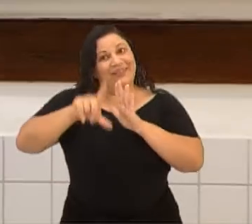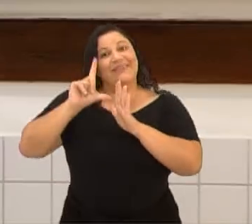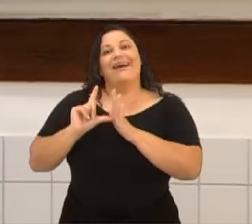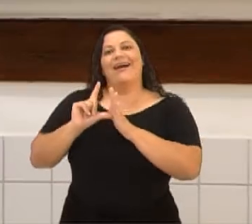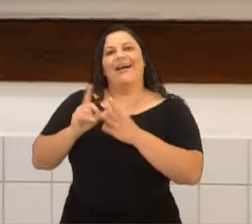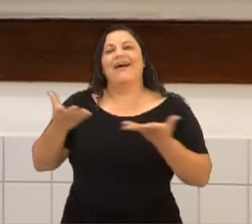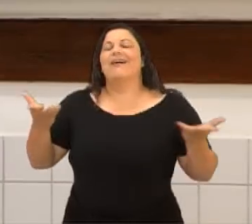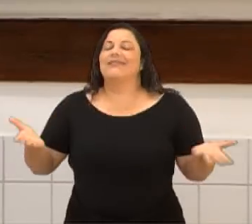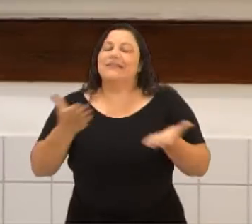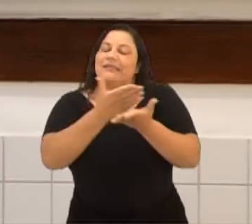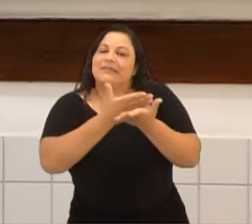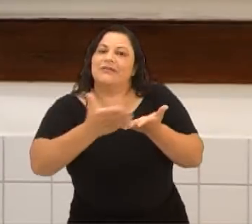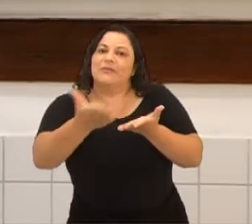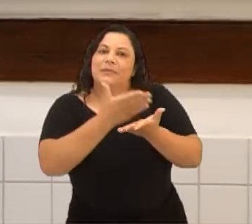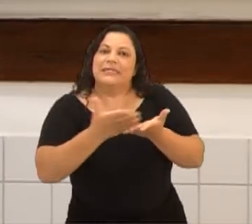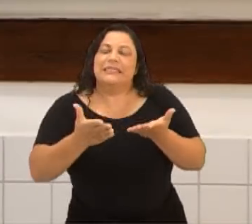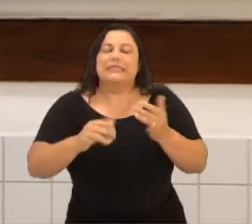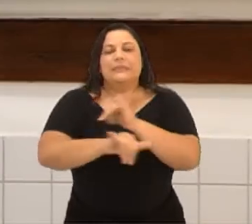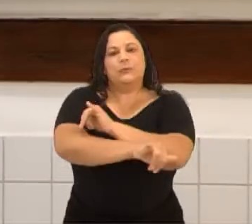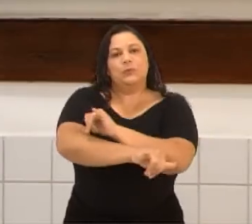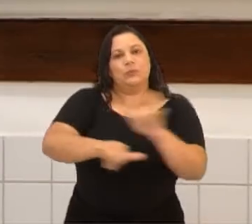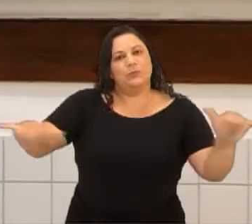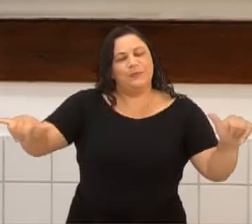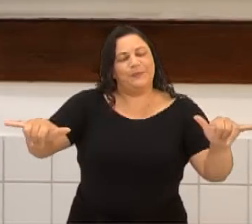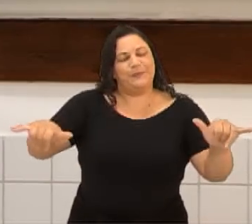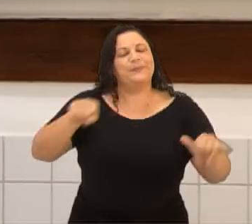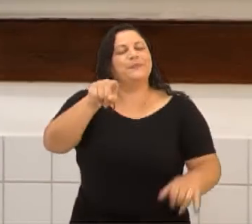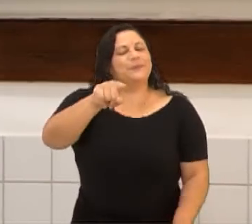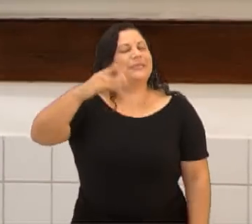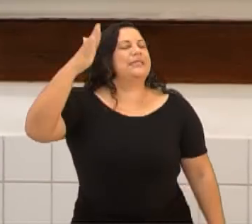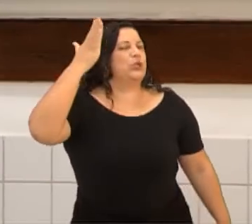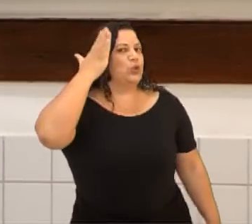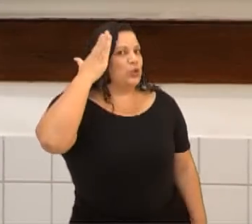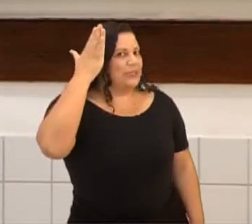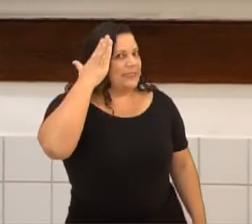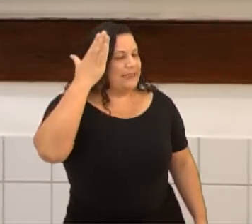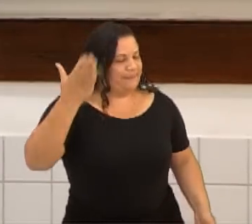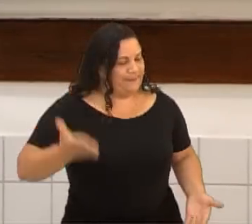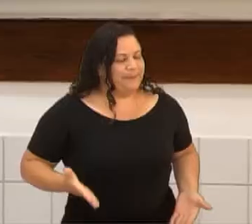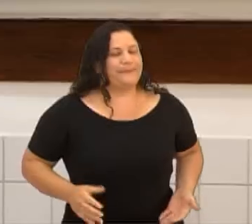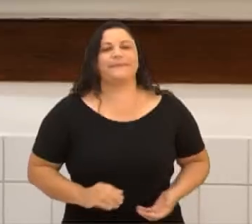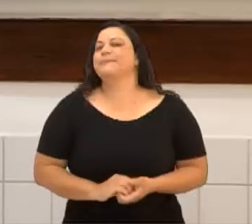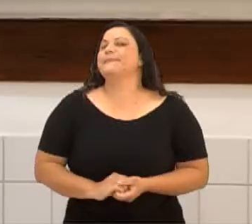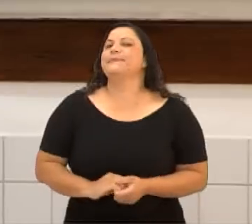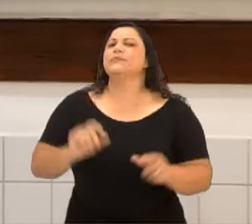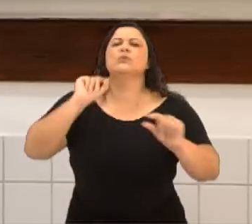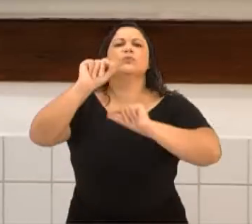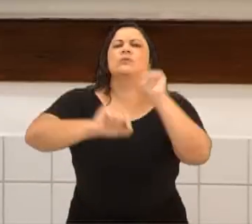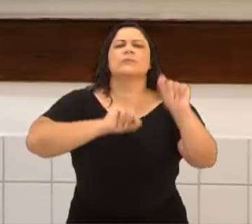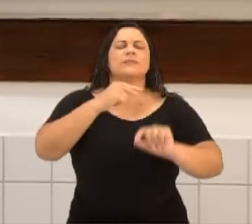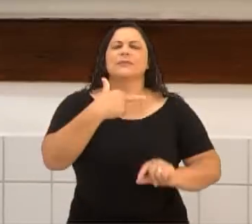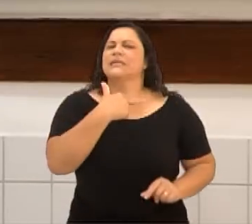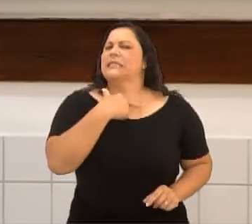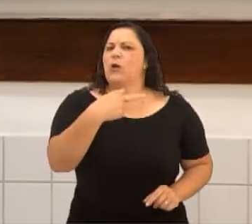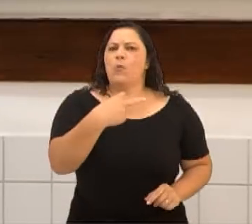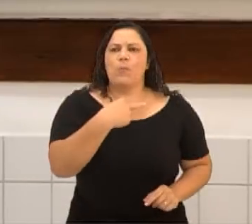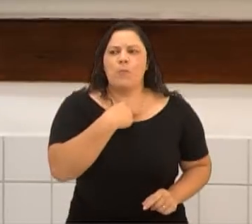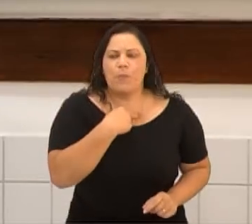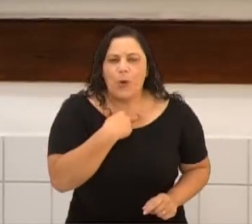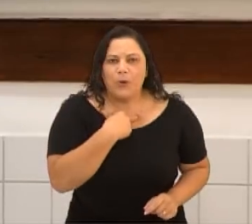aula, vamos para aqueles lembretes bonitos que vocês sabem, tá? Então, o que vocês não podem